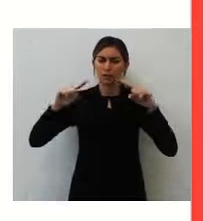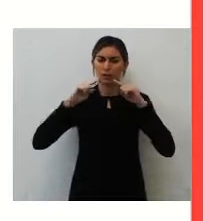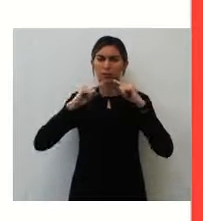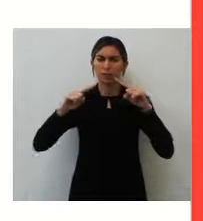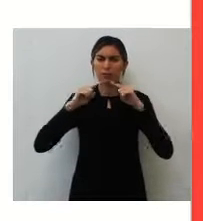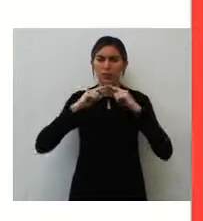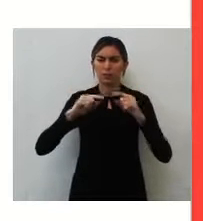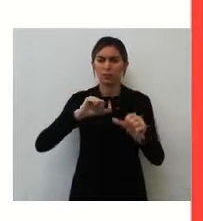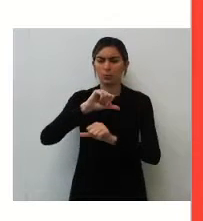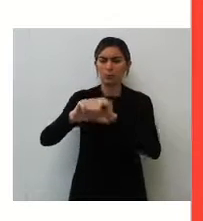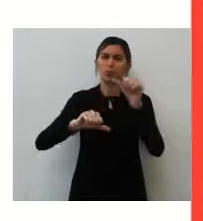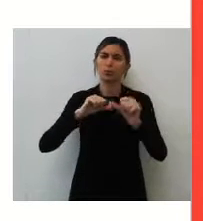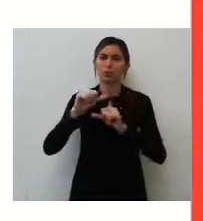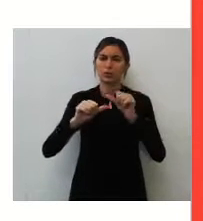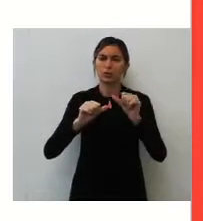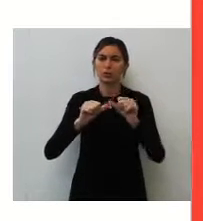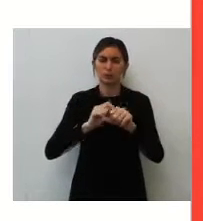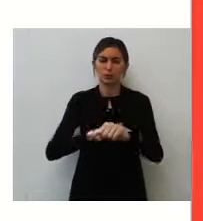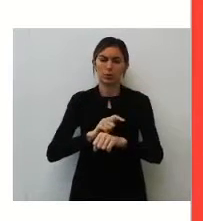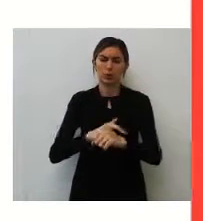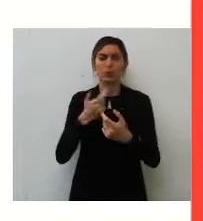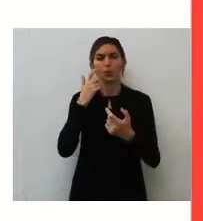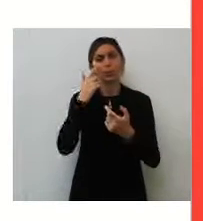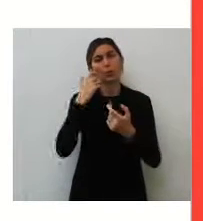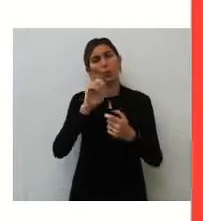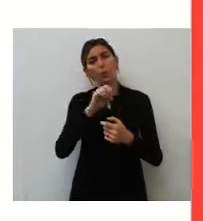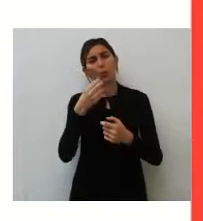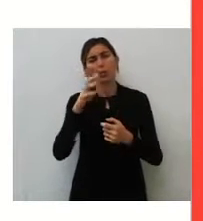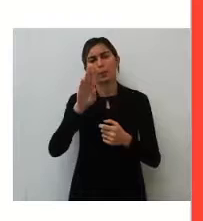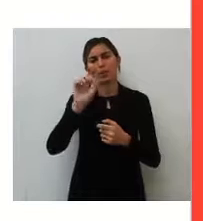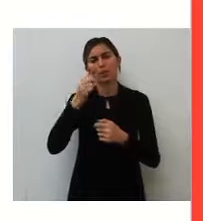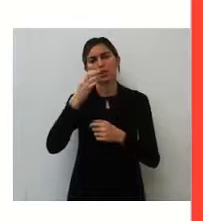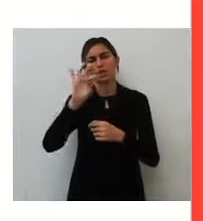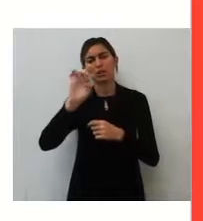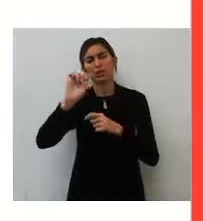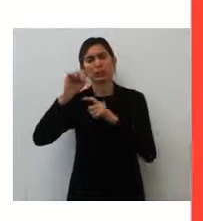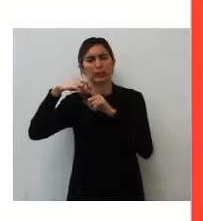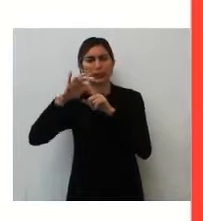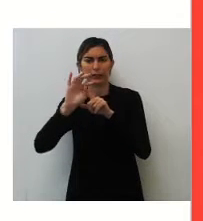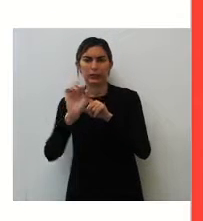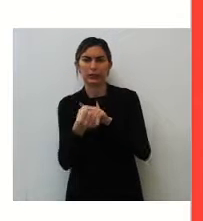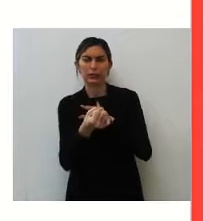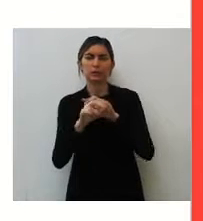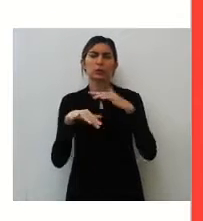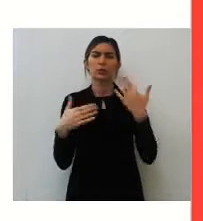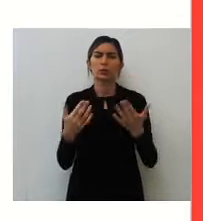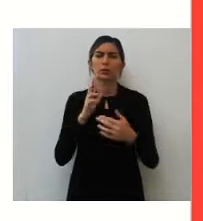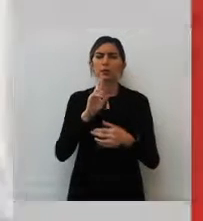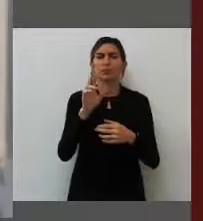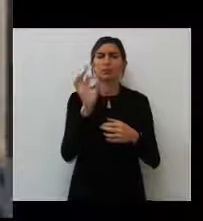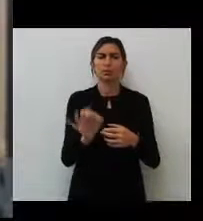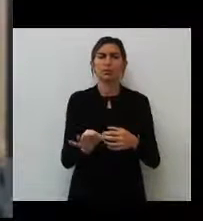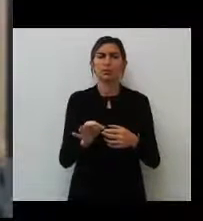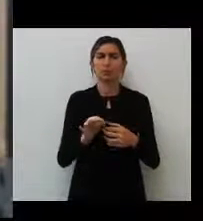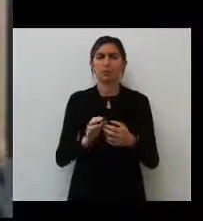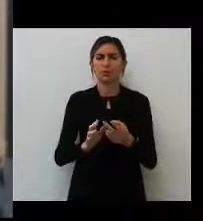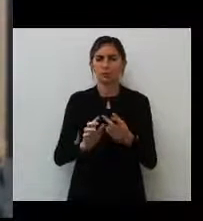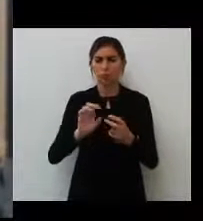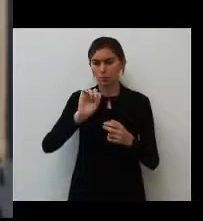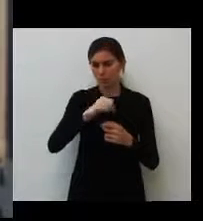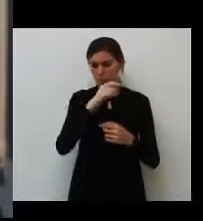reclamações sobre a mudança de itinerário ou são bastantes qual é a resposta certa gente